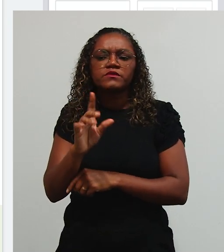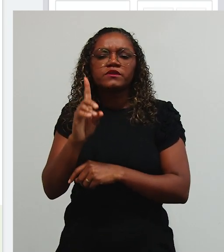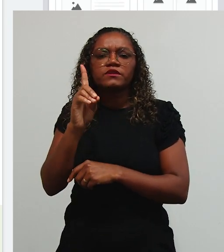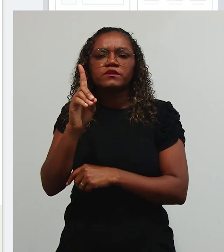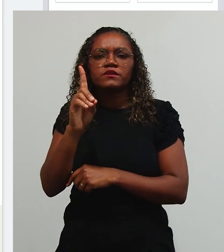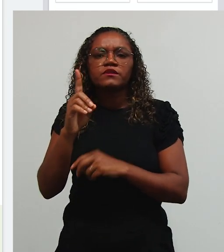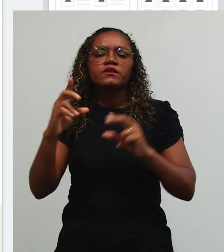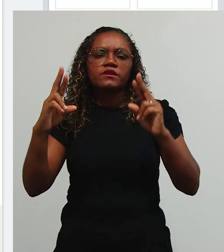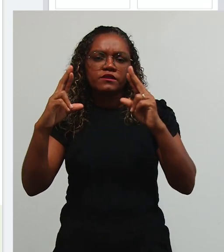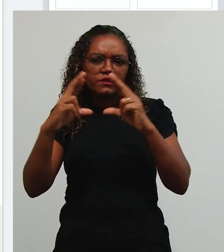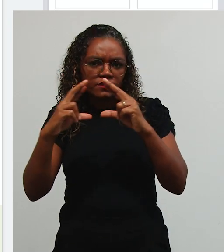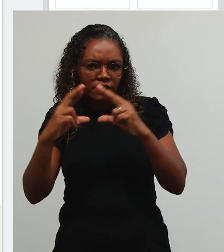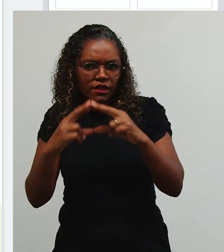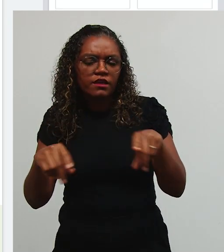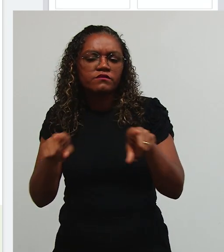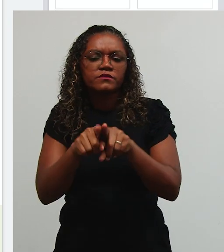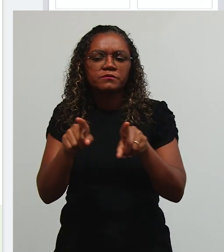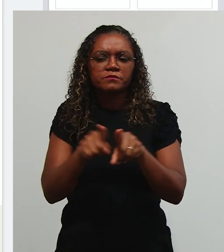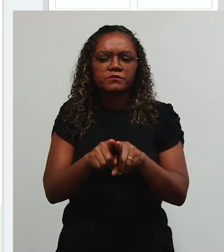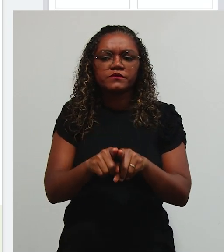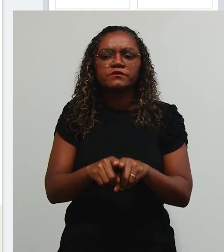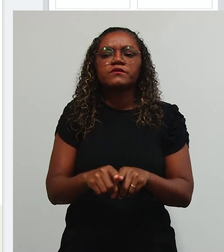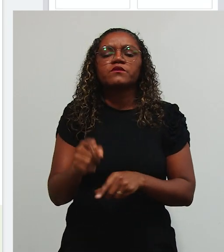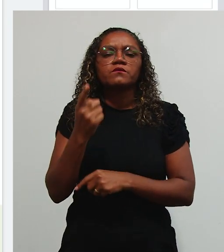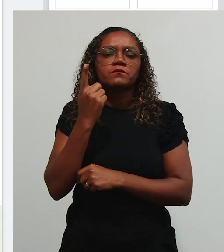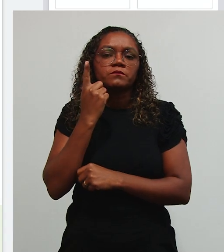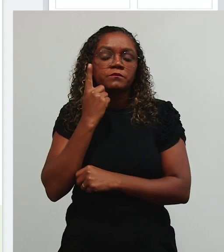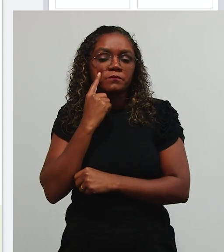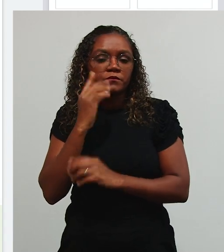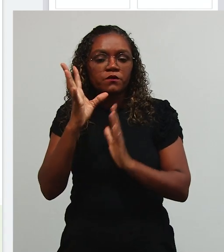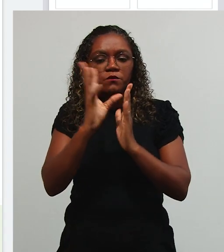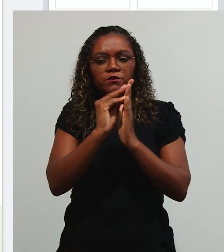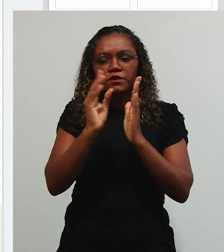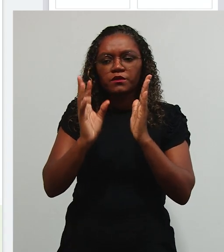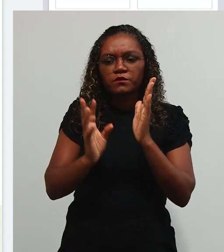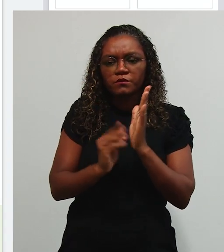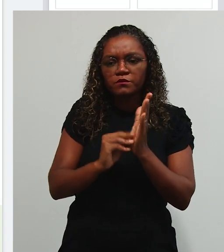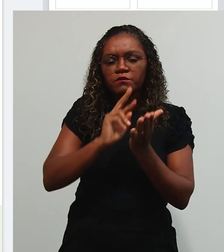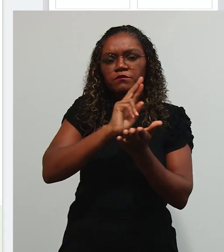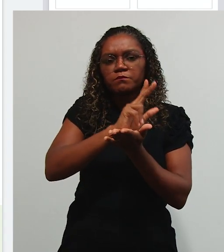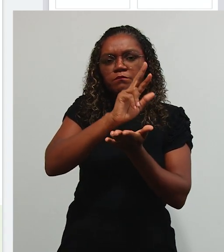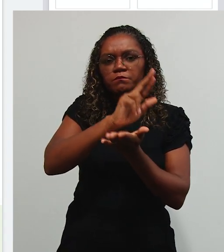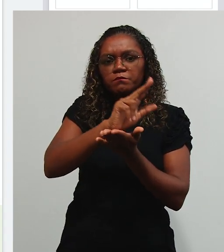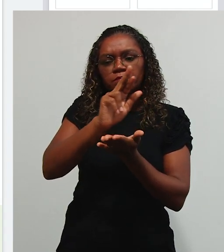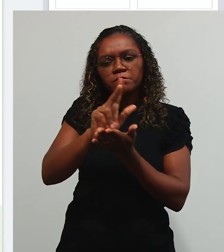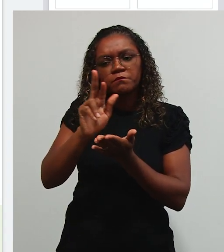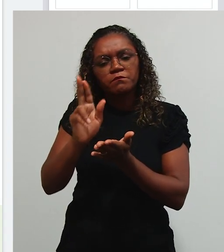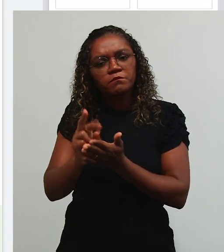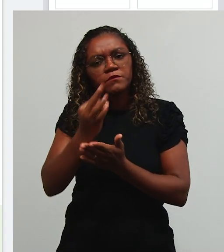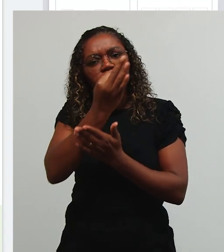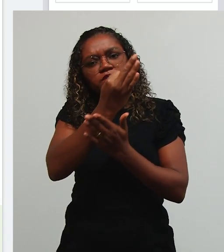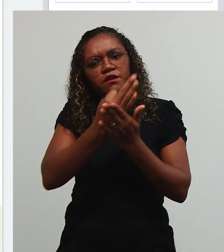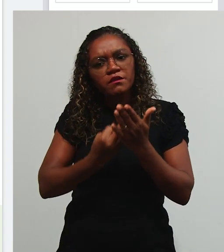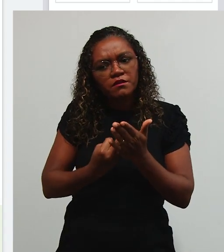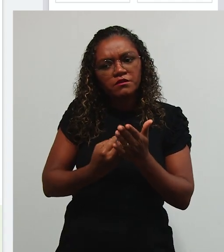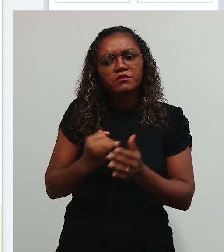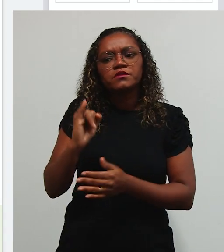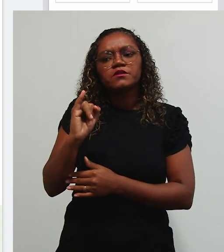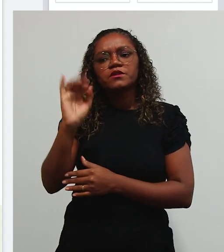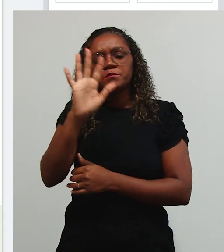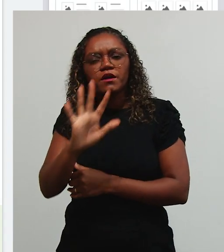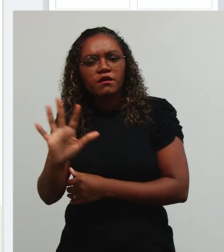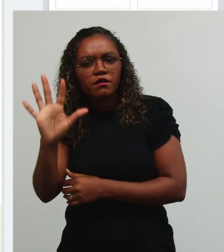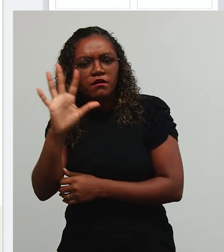drive. E você tem os blocos de conteúdos que estão disponíveis, que são blocos com imagem e texto, mais de uma imagem, né,